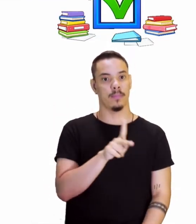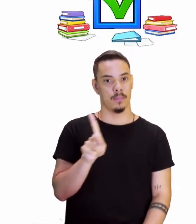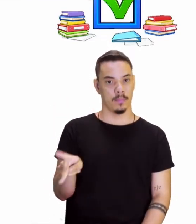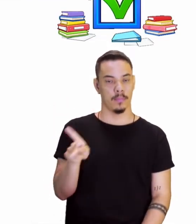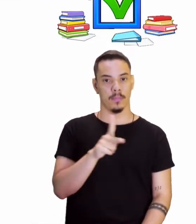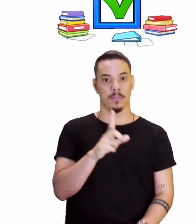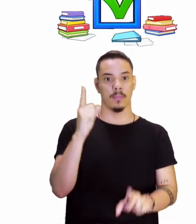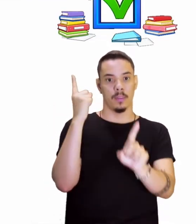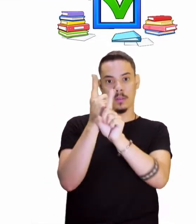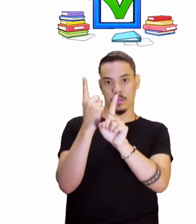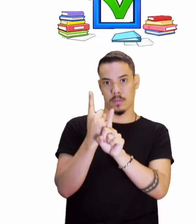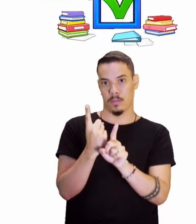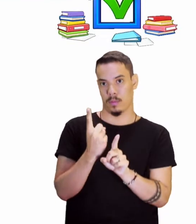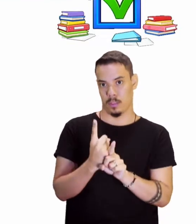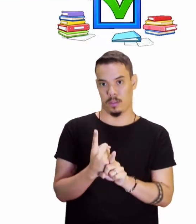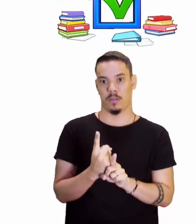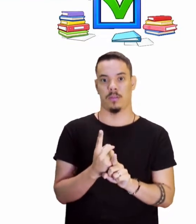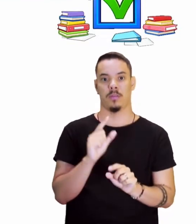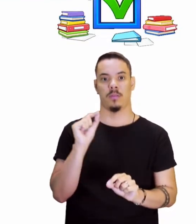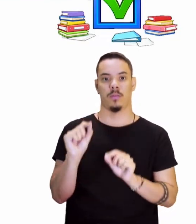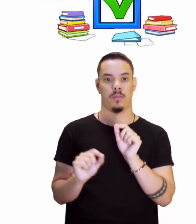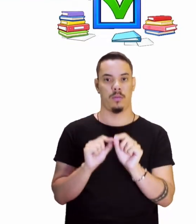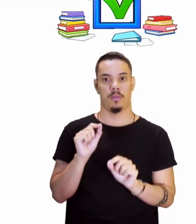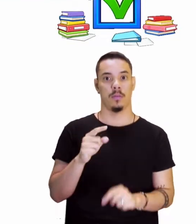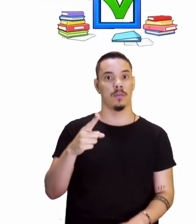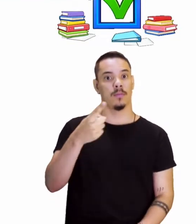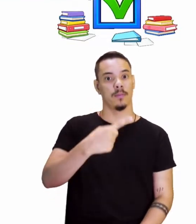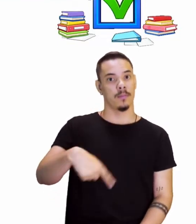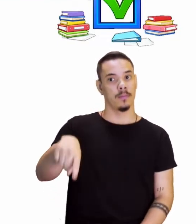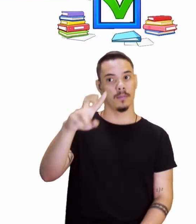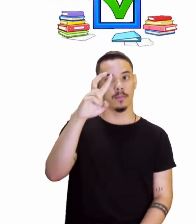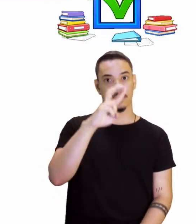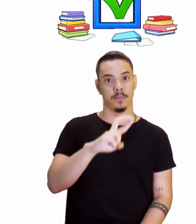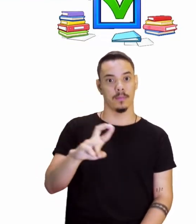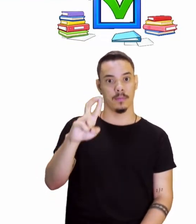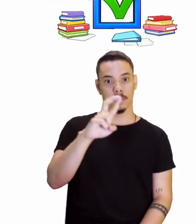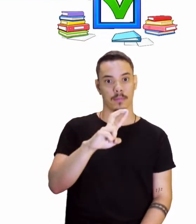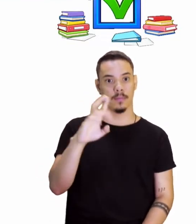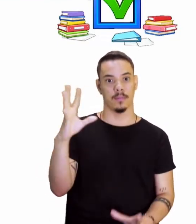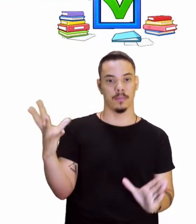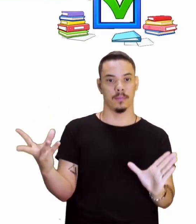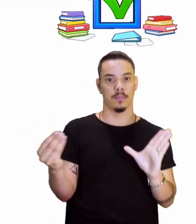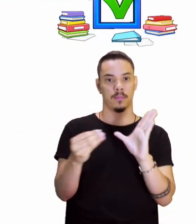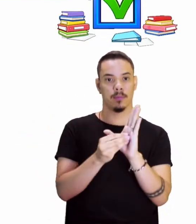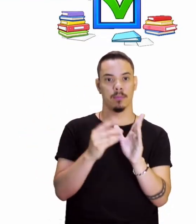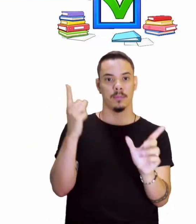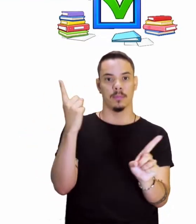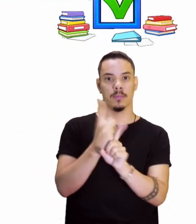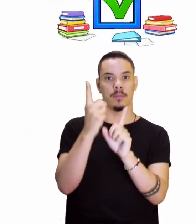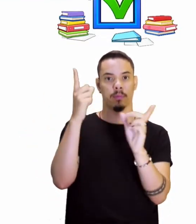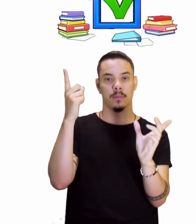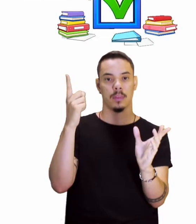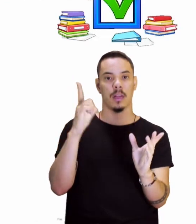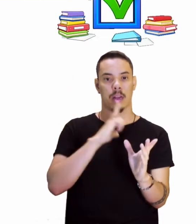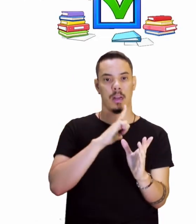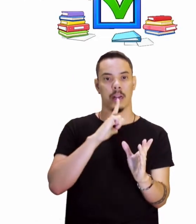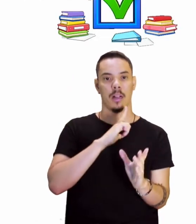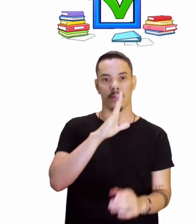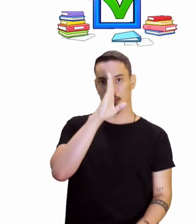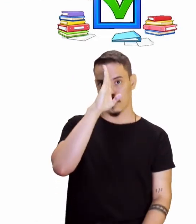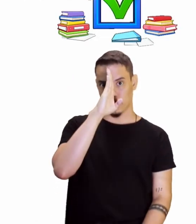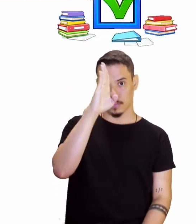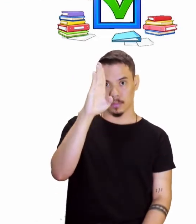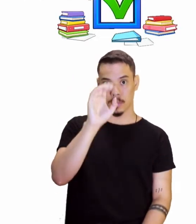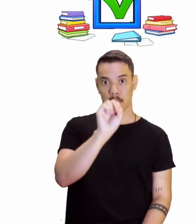professores identificaram. Você vai observar aqui que a palavra identificar está em destaque. Se eu paro até